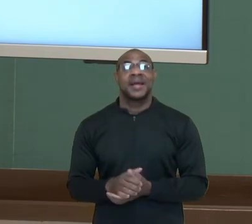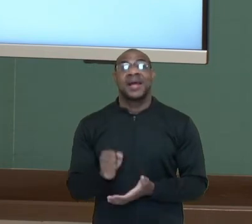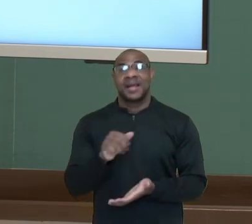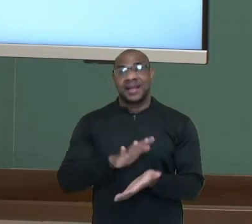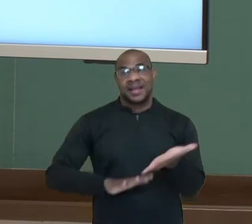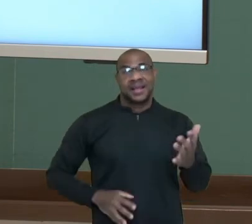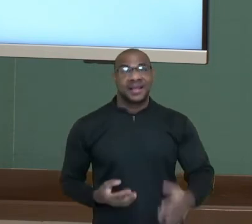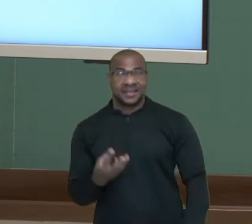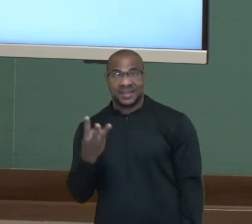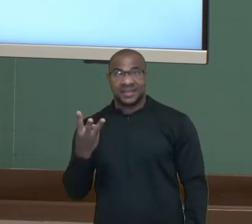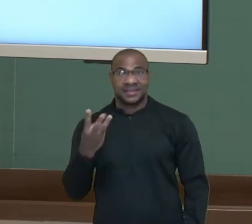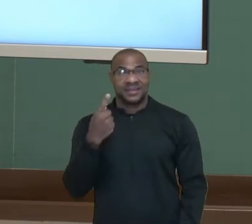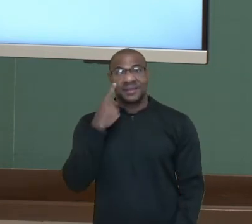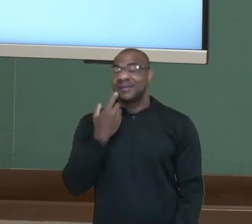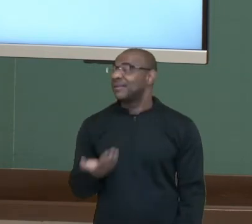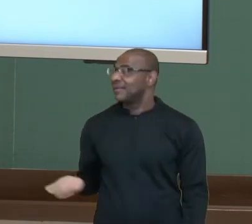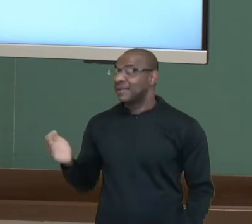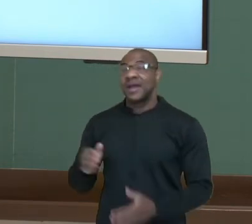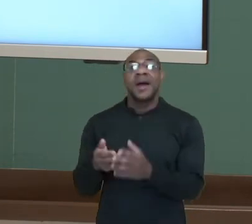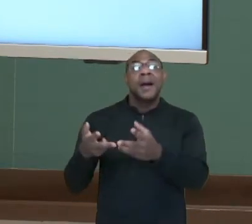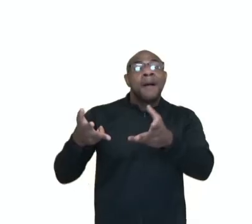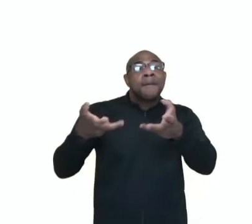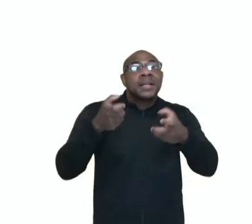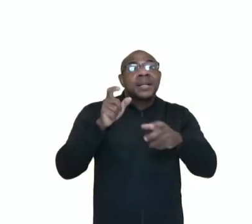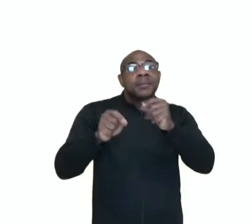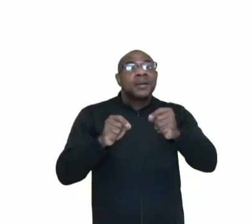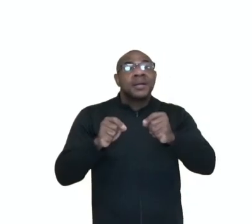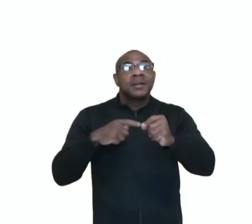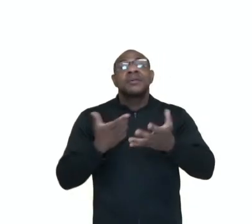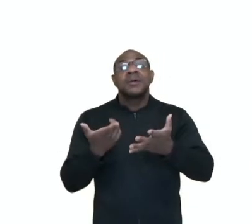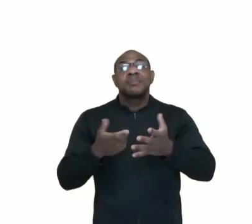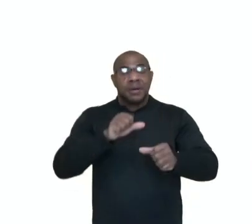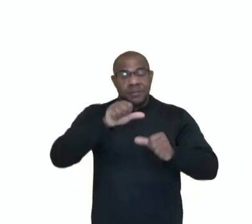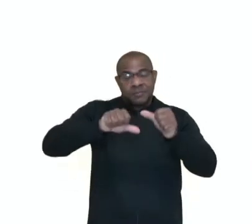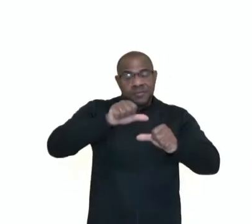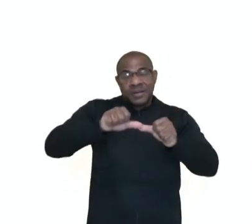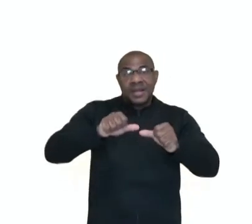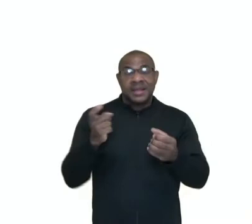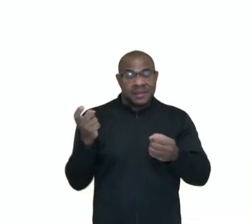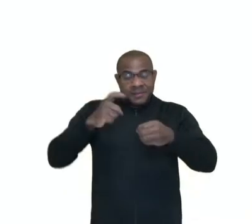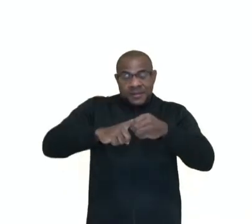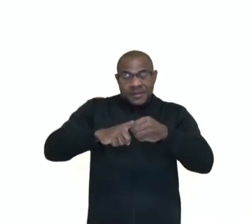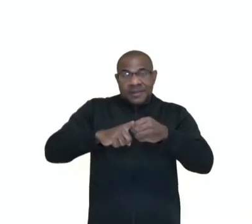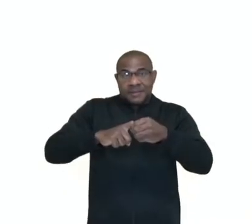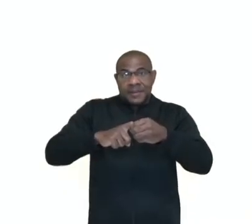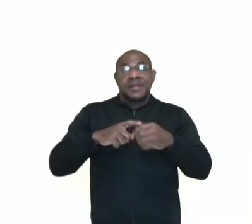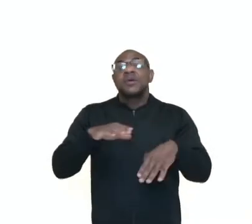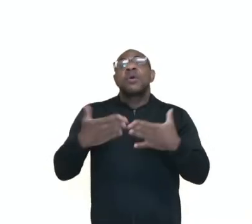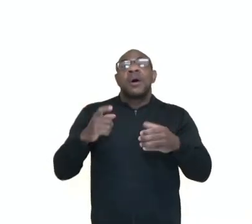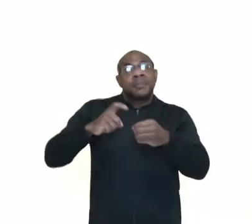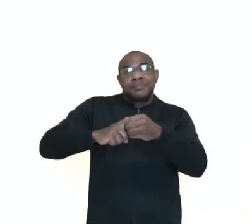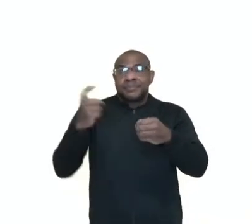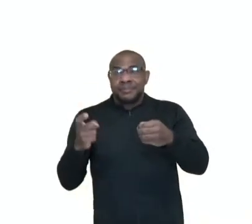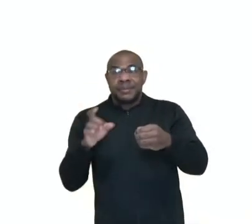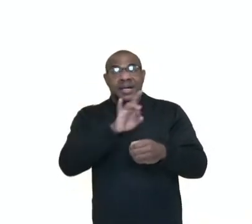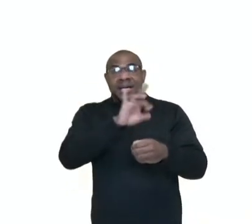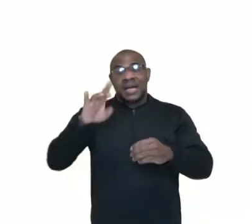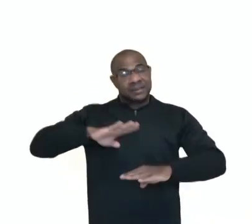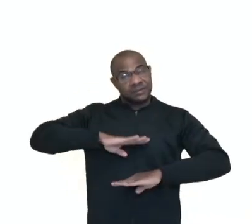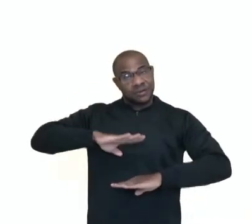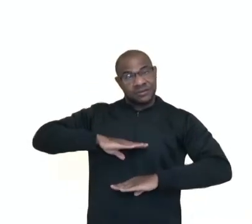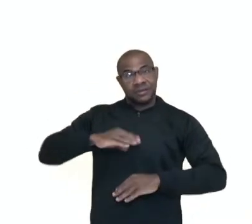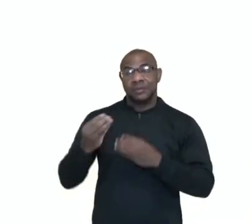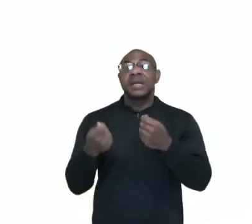vai ver exatamente isso. Identifique qual é a variável dependente e qual é a variável independente em cada caso.